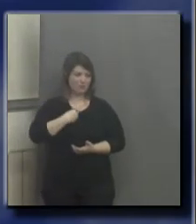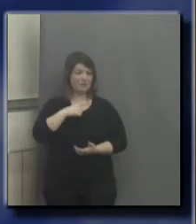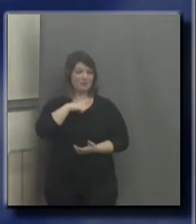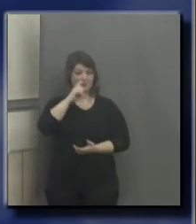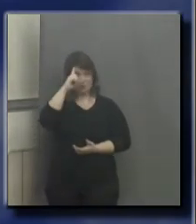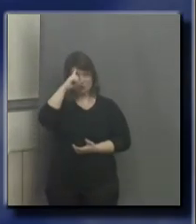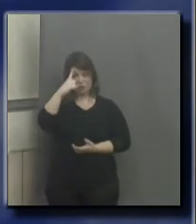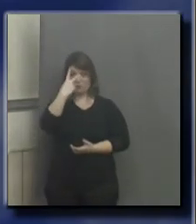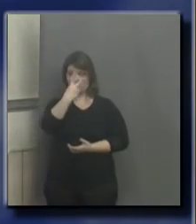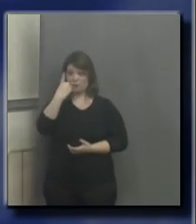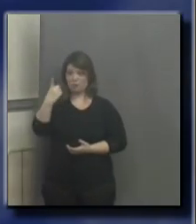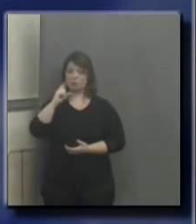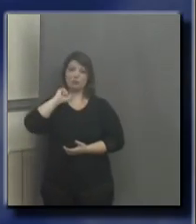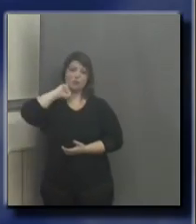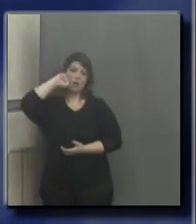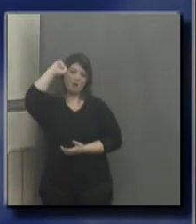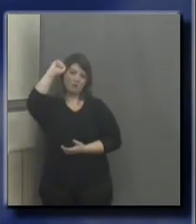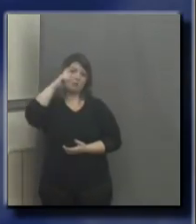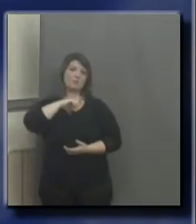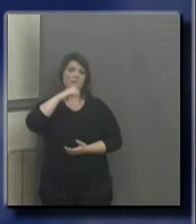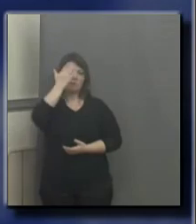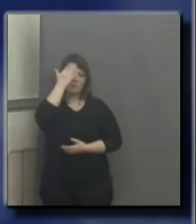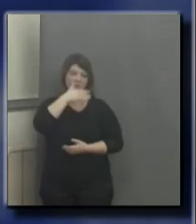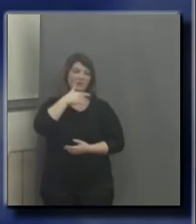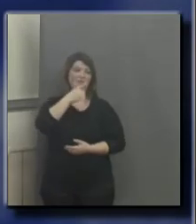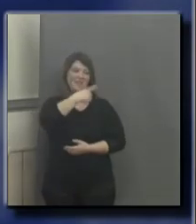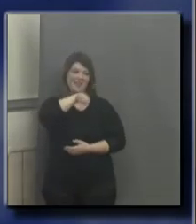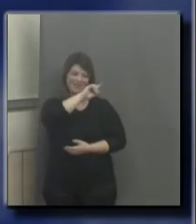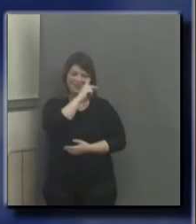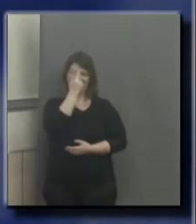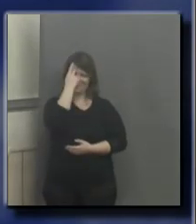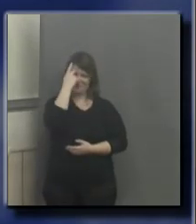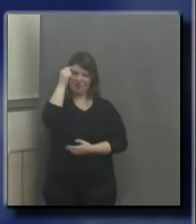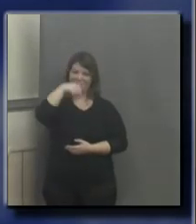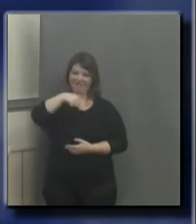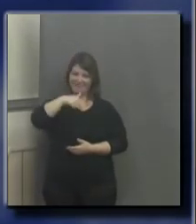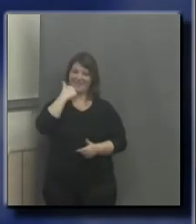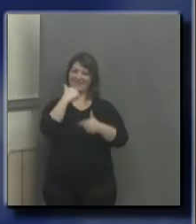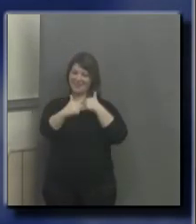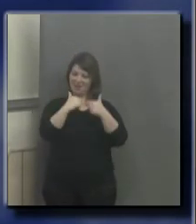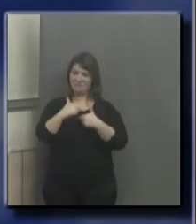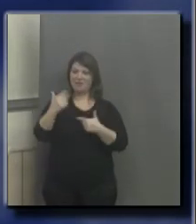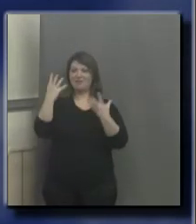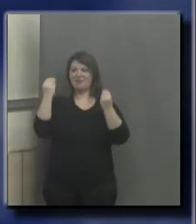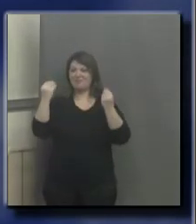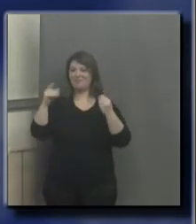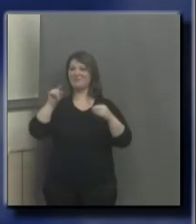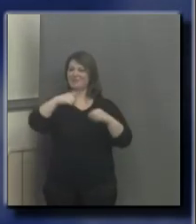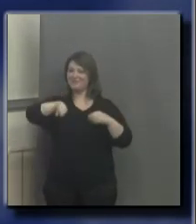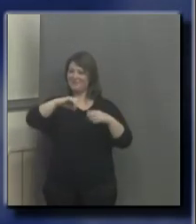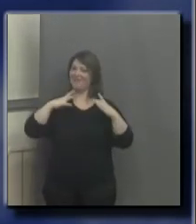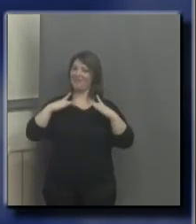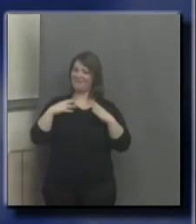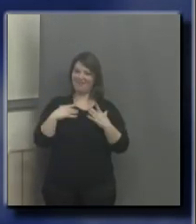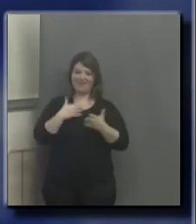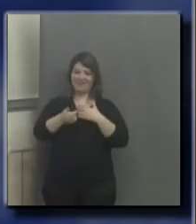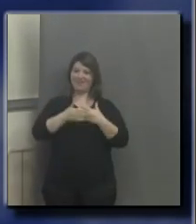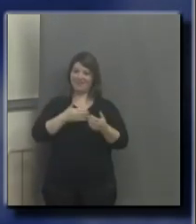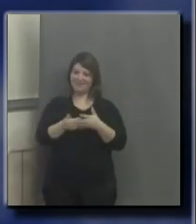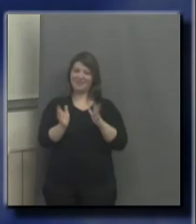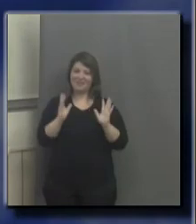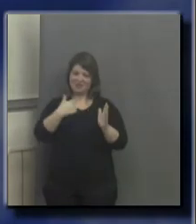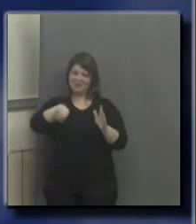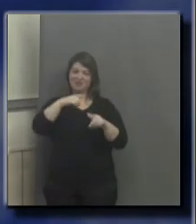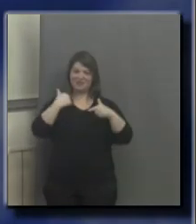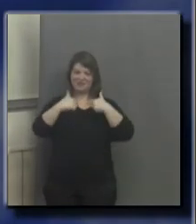de abril, para provar que paulistano trabalha muito. Paulista trabalha muito, até em feriado, mas é um feriado de sábado, então